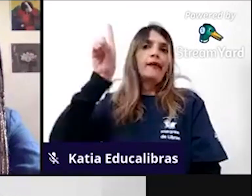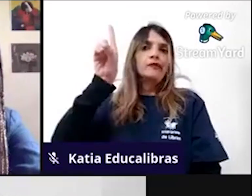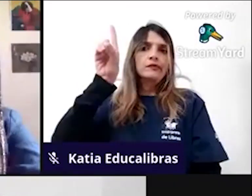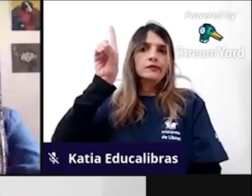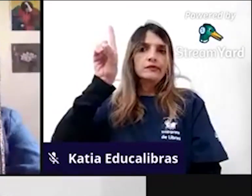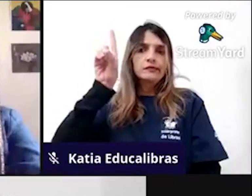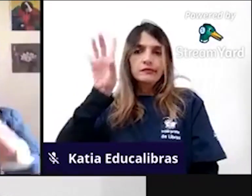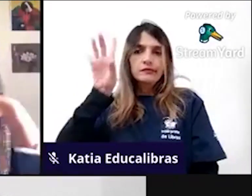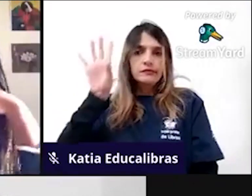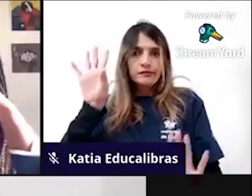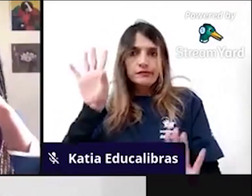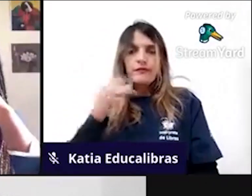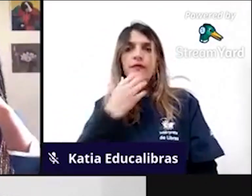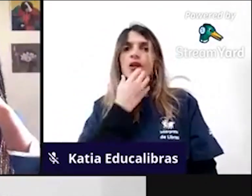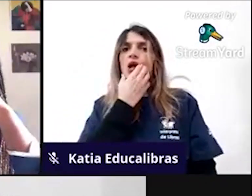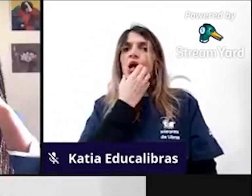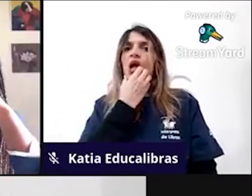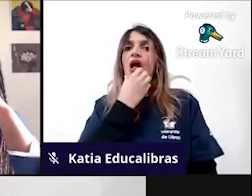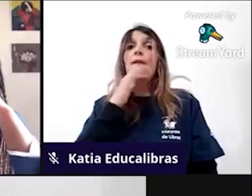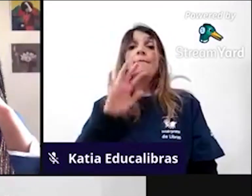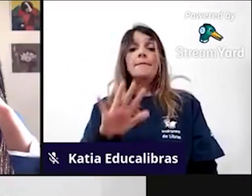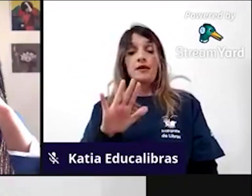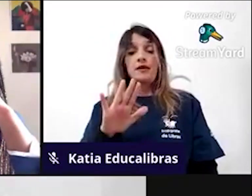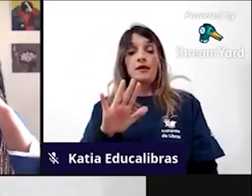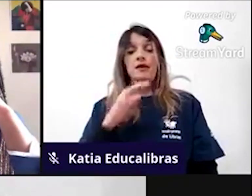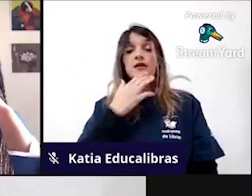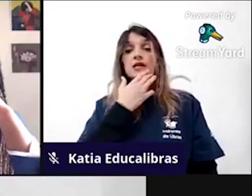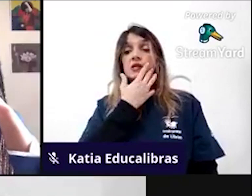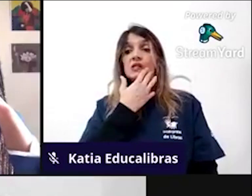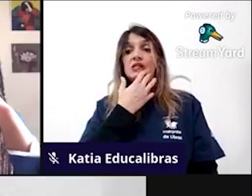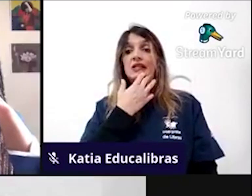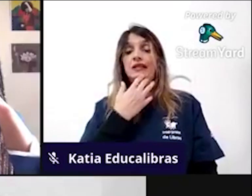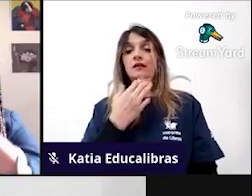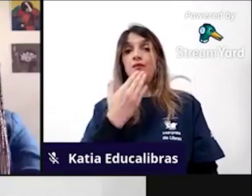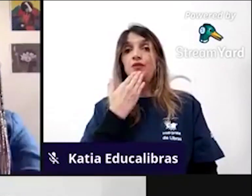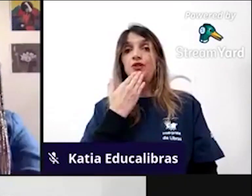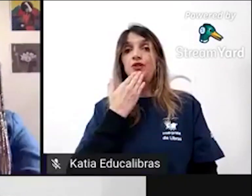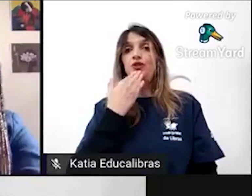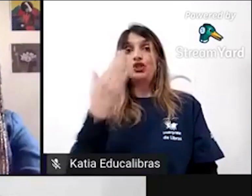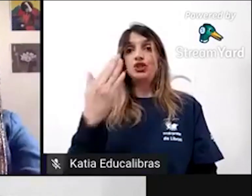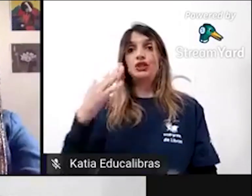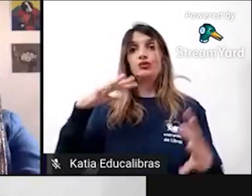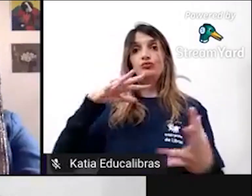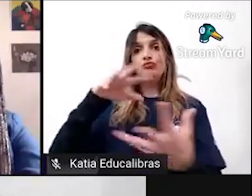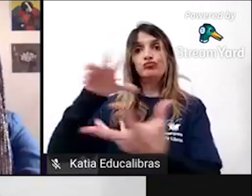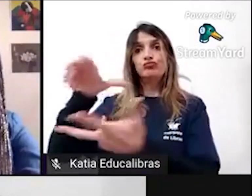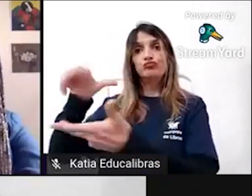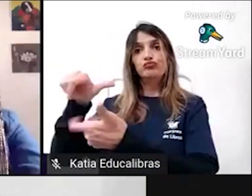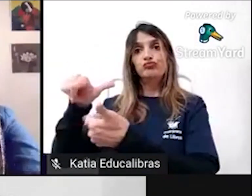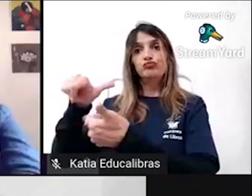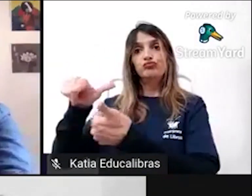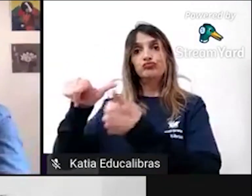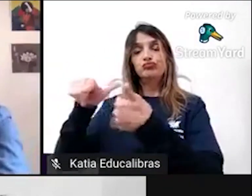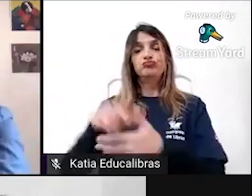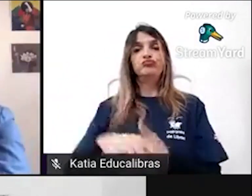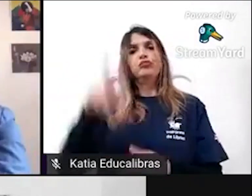qual o nome que tem, mas, sobretudo, uma invocação ao universo. Né, para nos